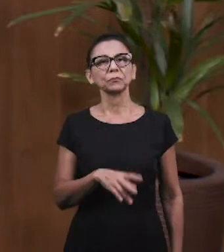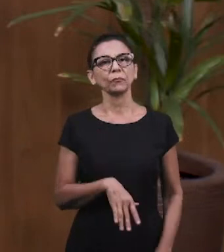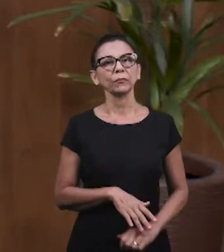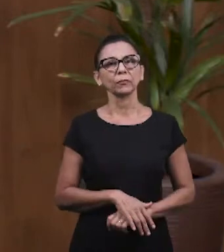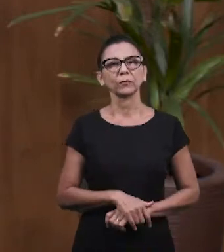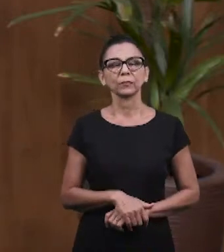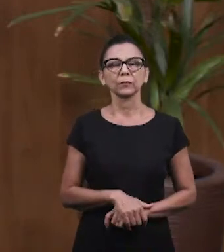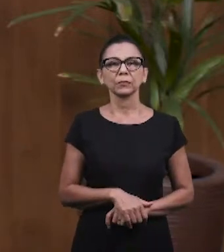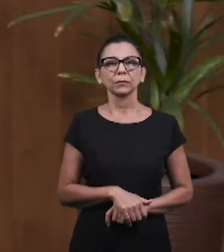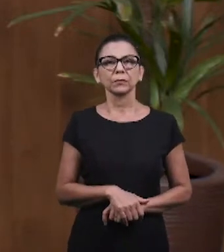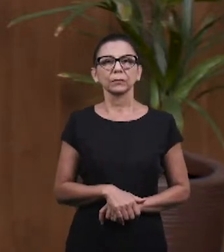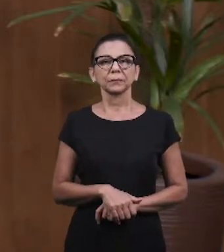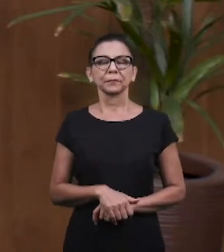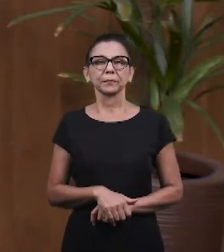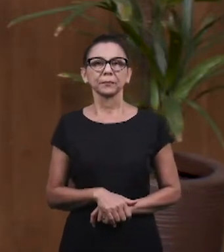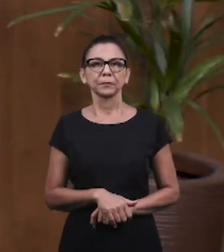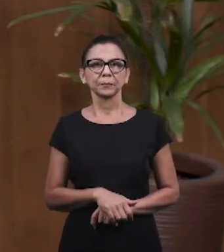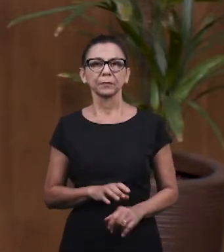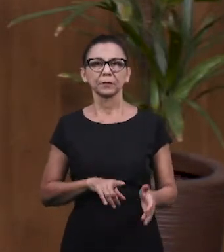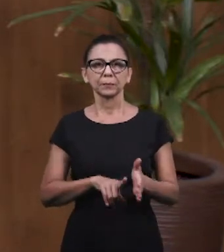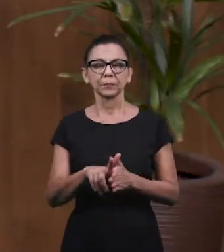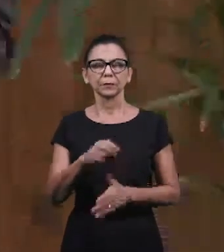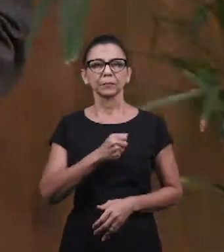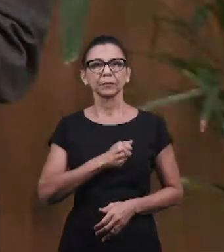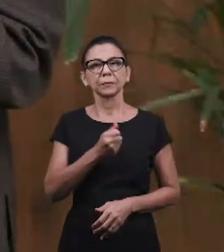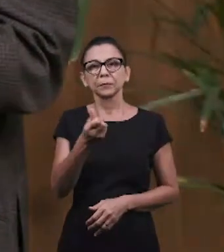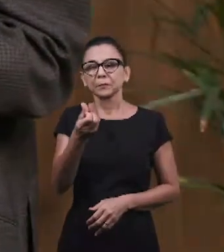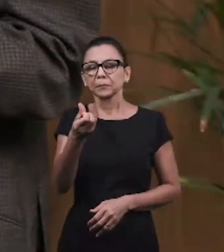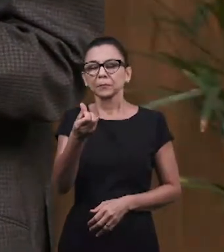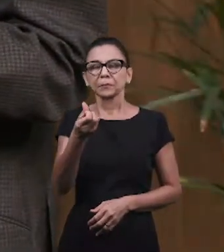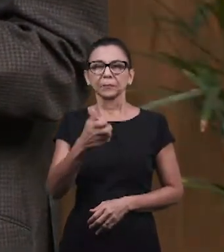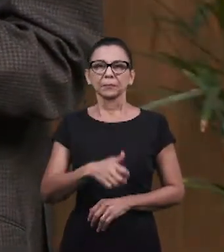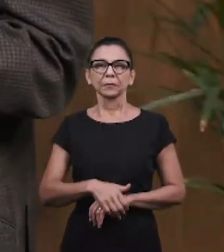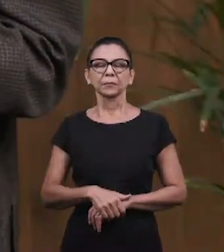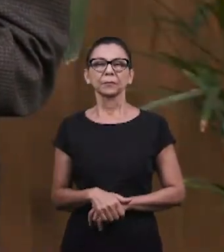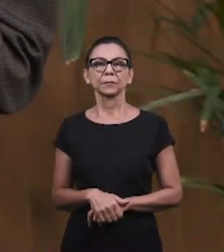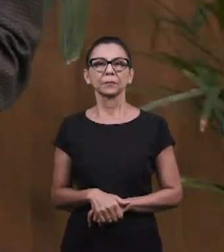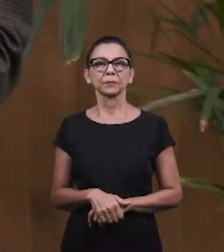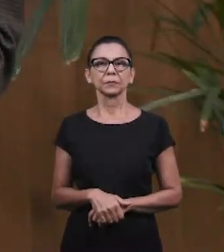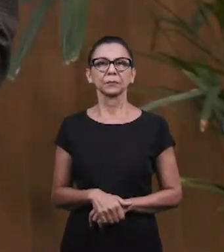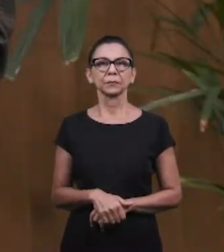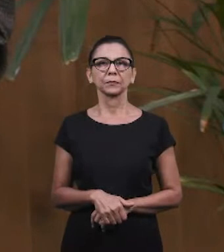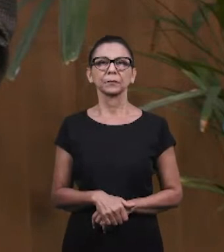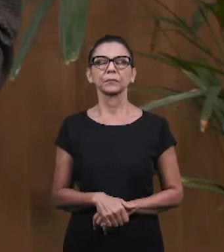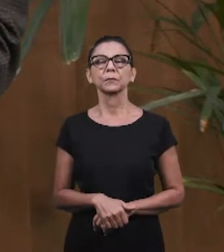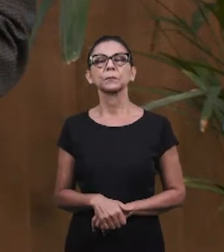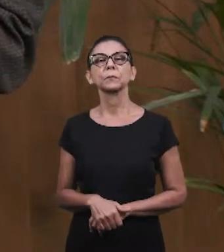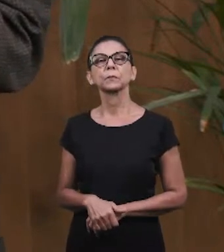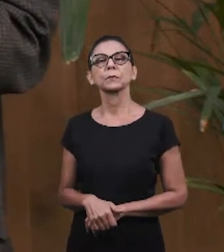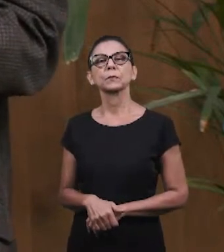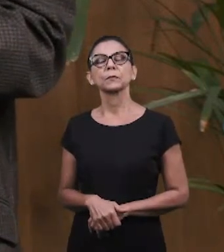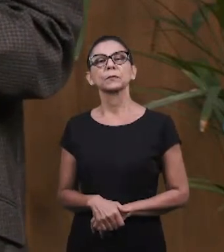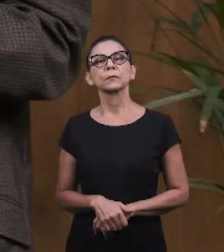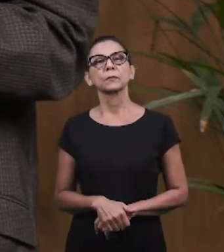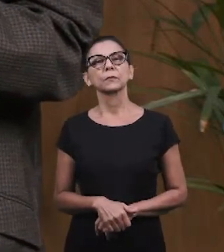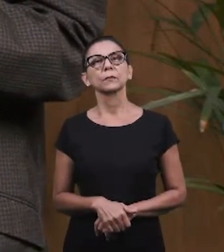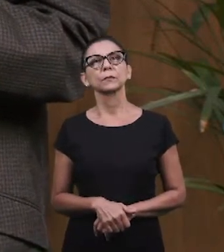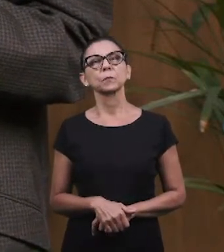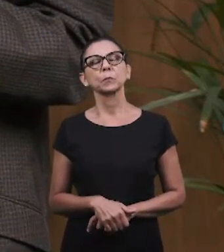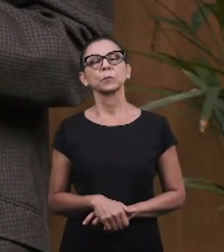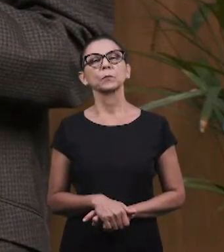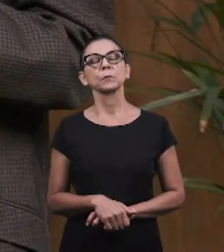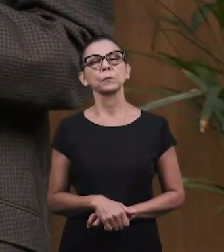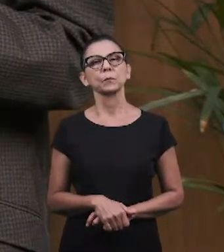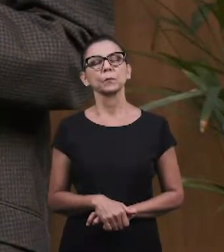Passaremos agora para a pergunta número 6. E a pergunta número 6 diz assim: qual foi a ordem